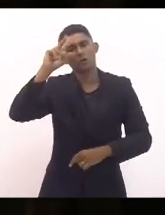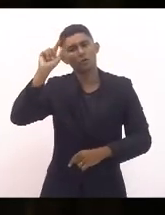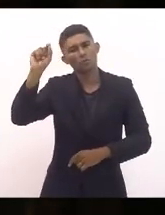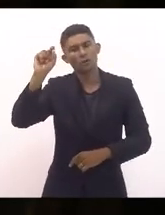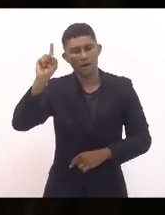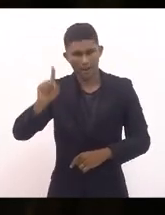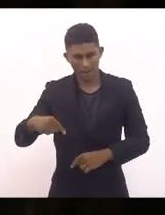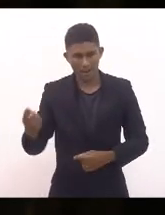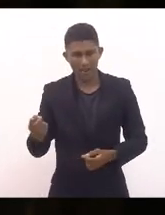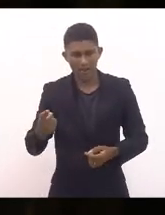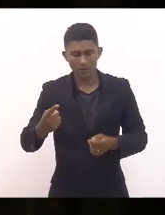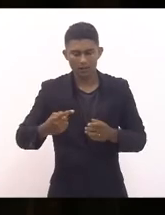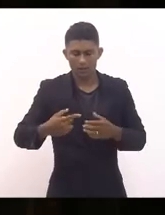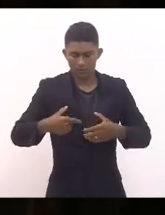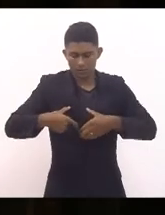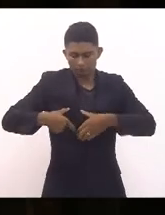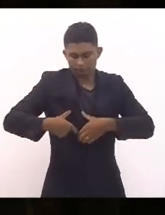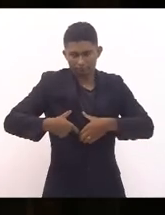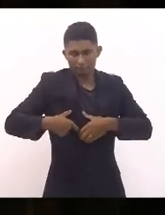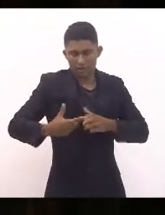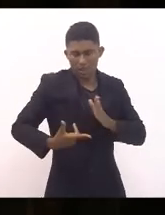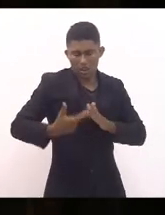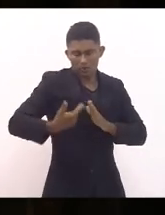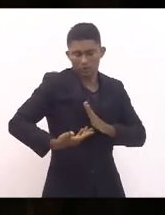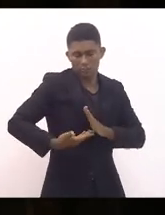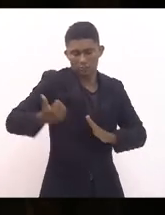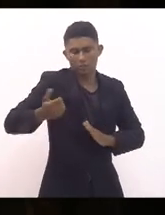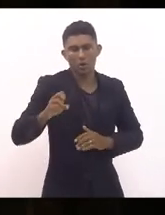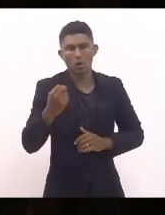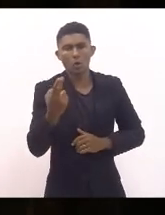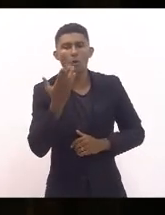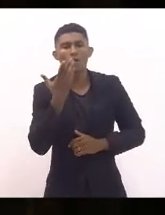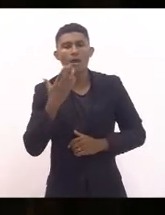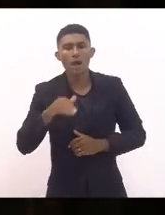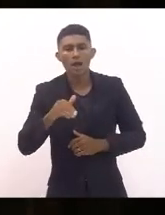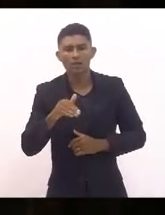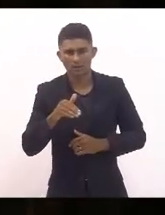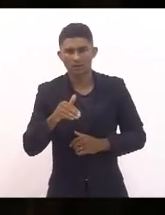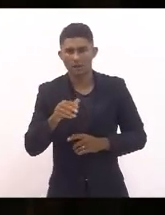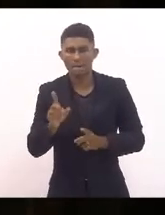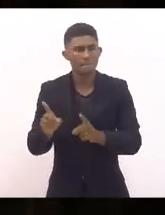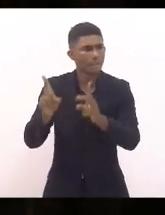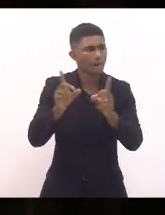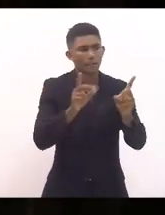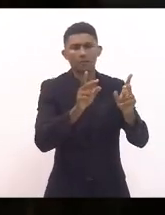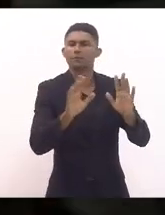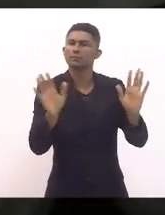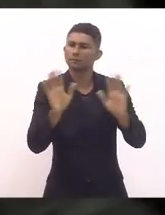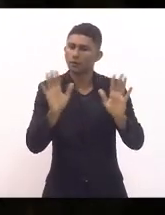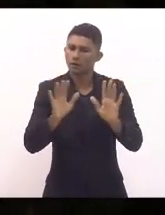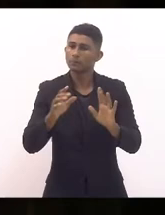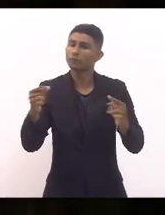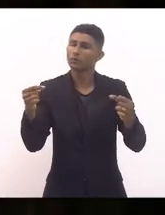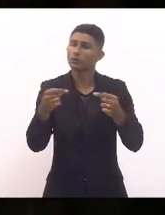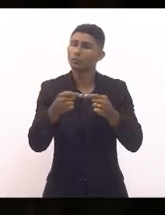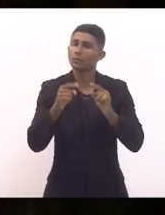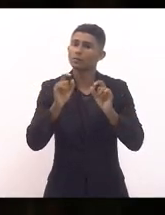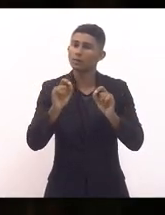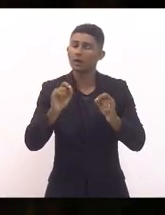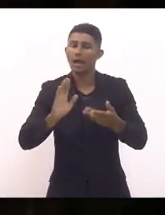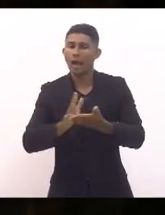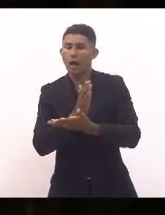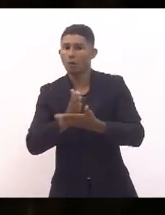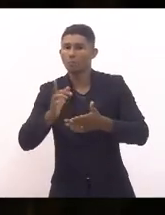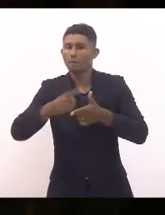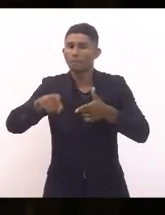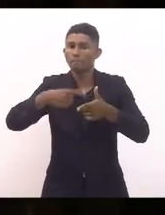de órgãos, tráfico de crianças e coisas do tipo, e sim questões sociais. O desaparecimento geralmente acontece em